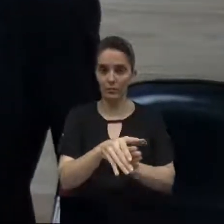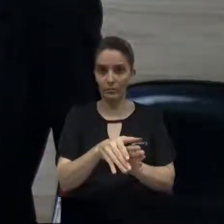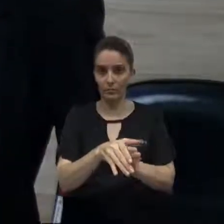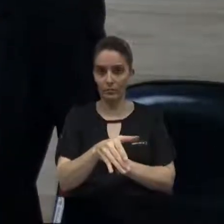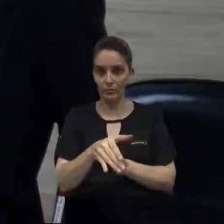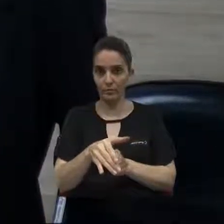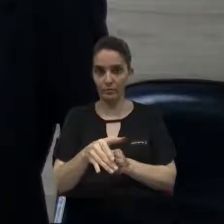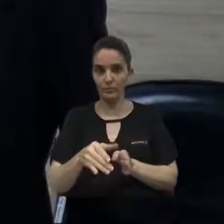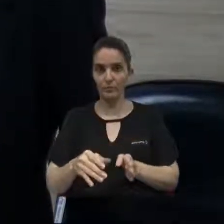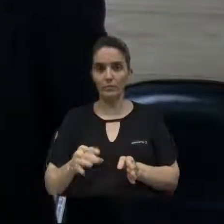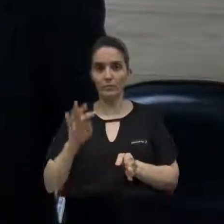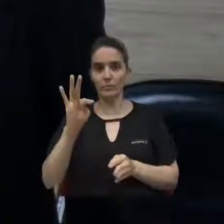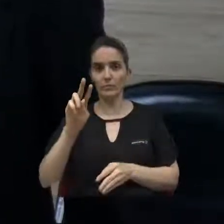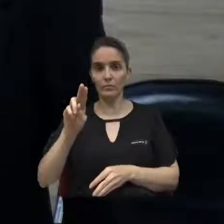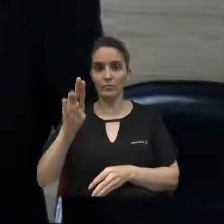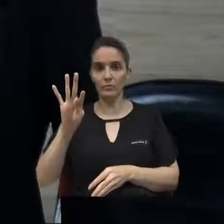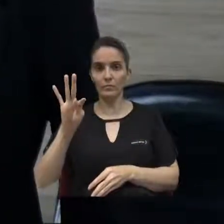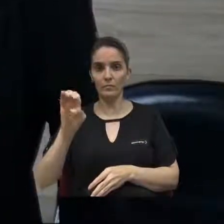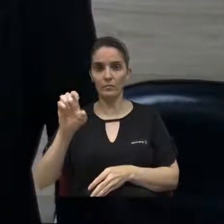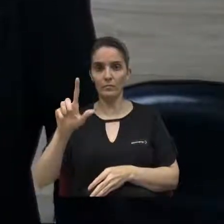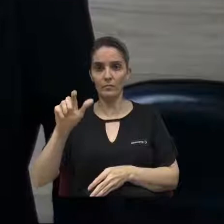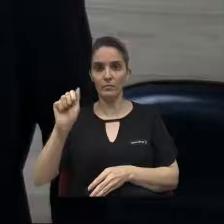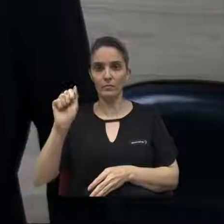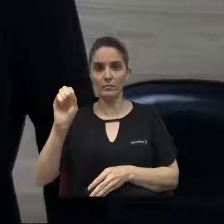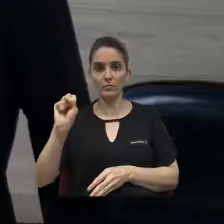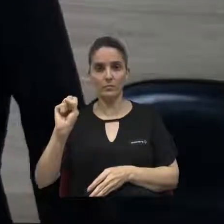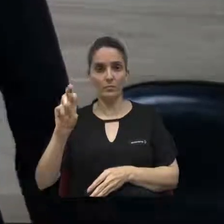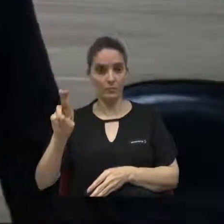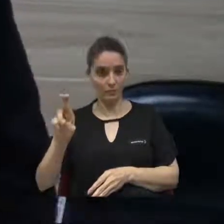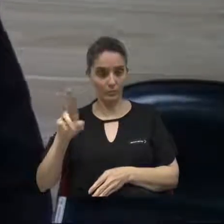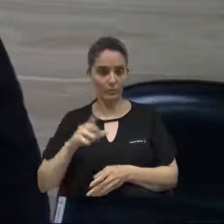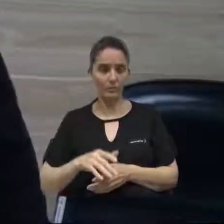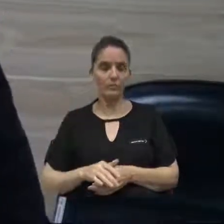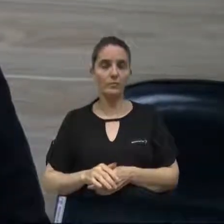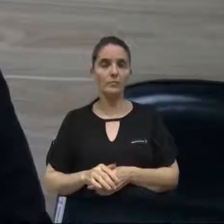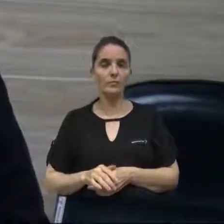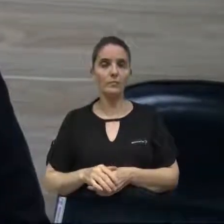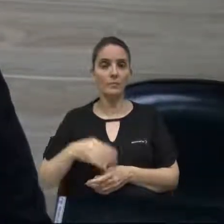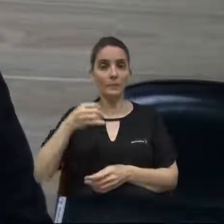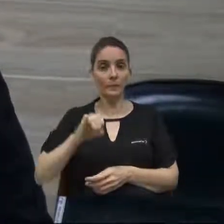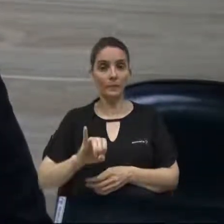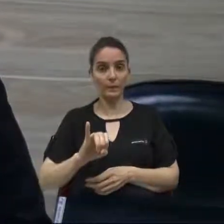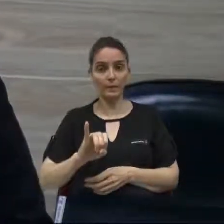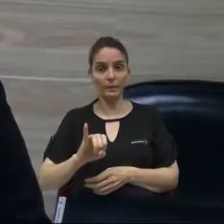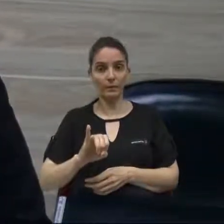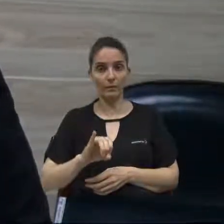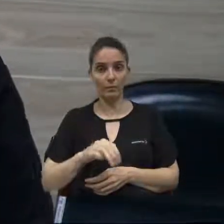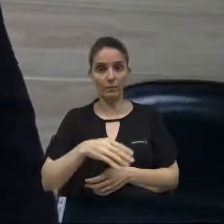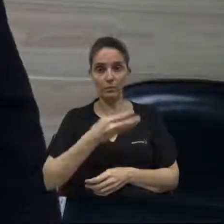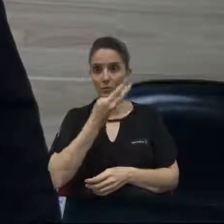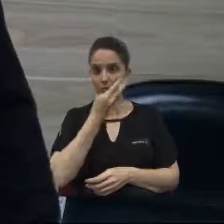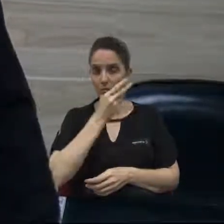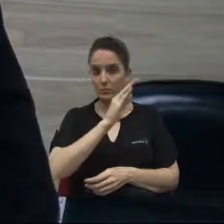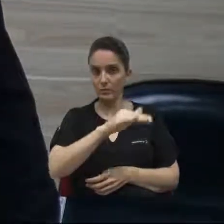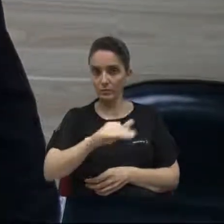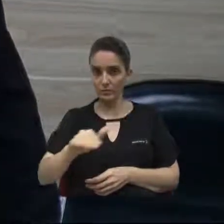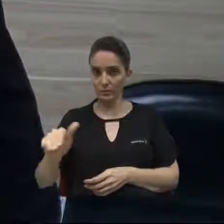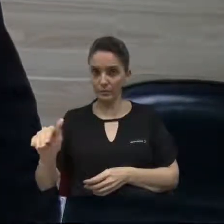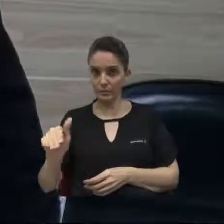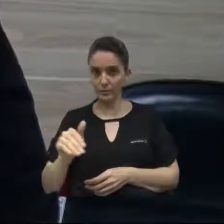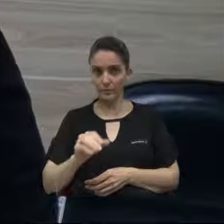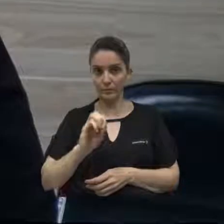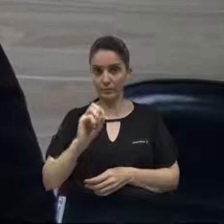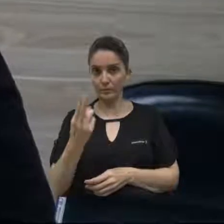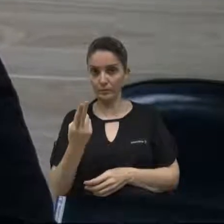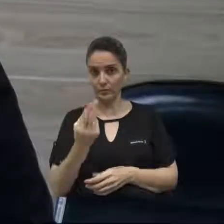daqueles casos onde essas crianças ou adolescentes não forem vacinados.